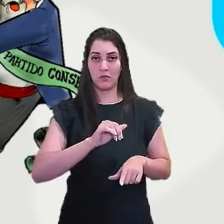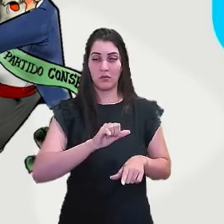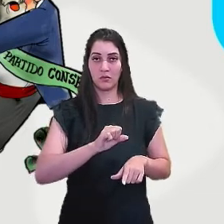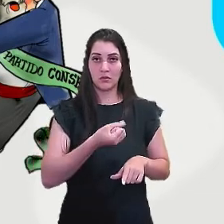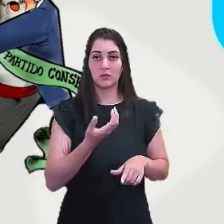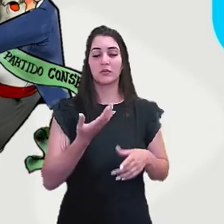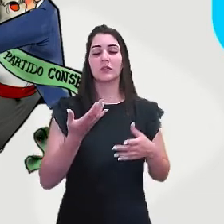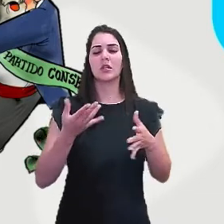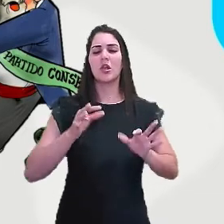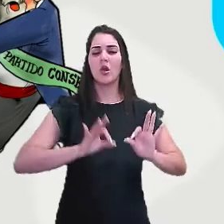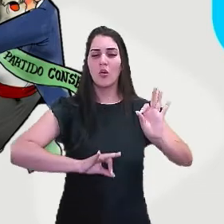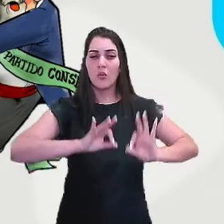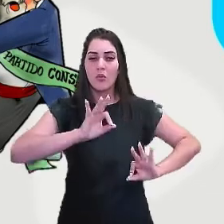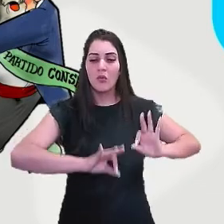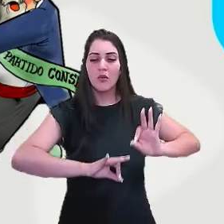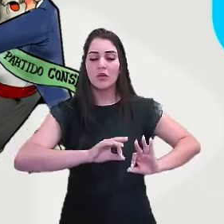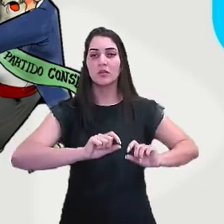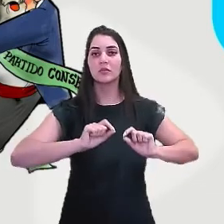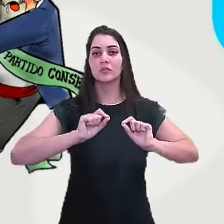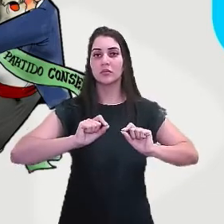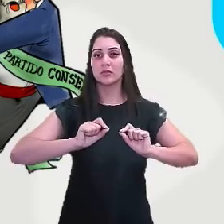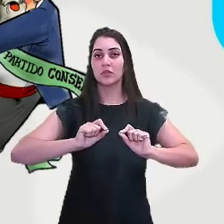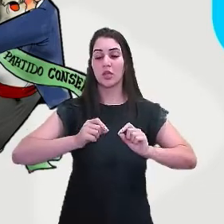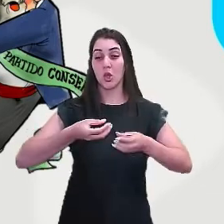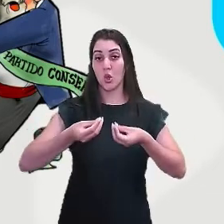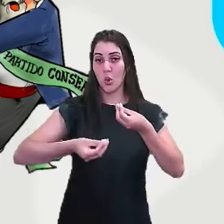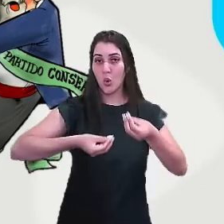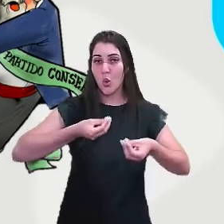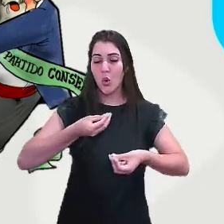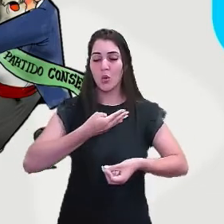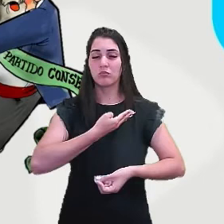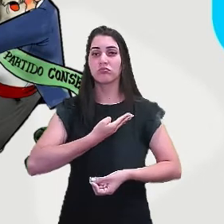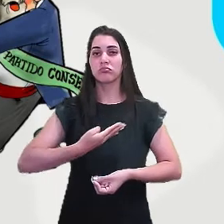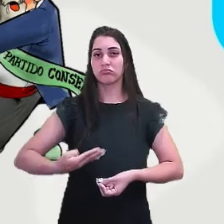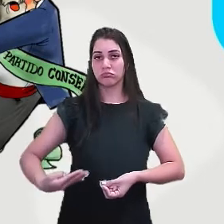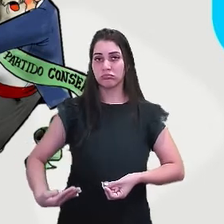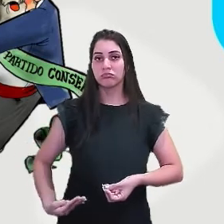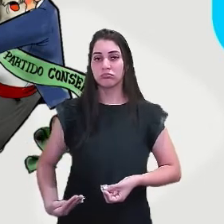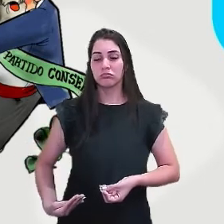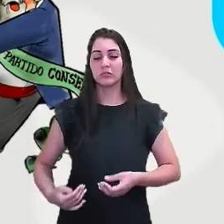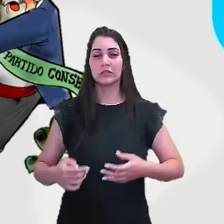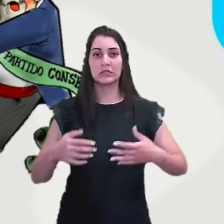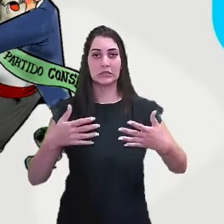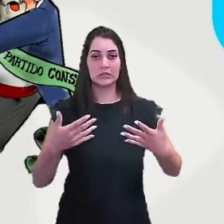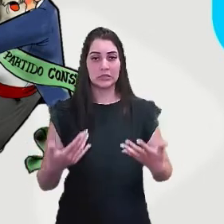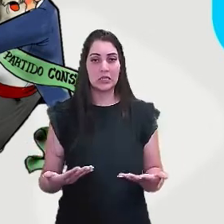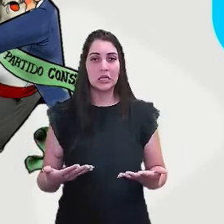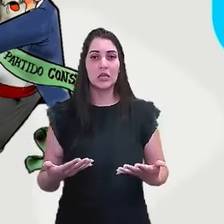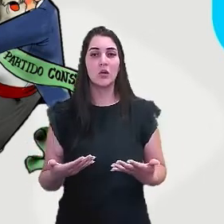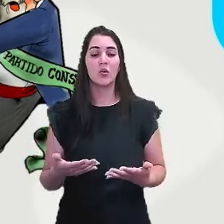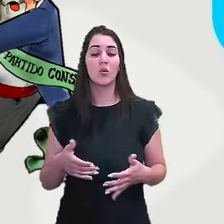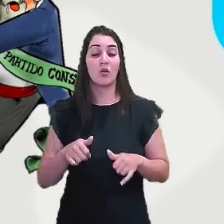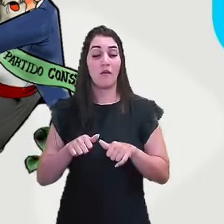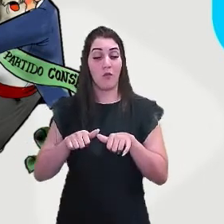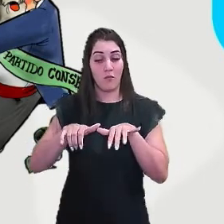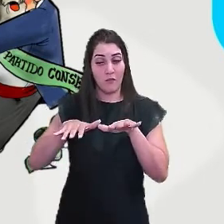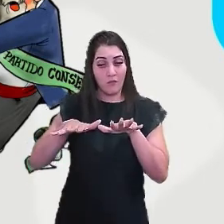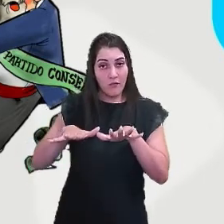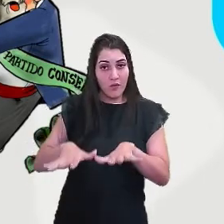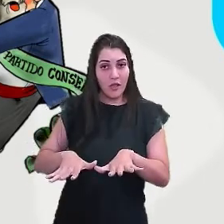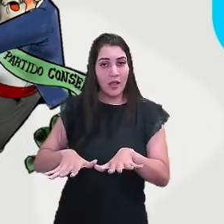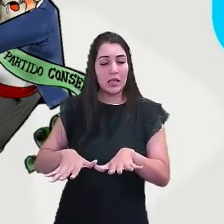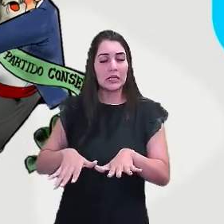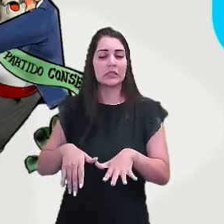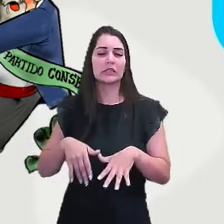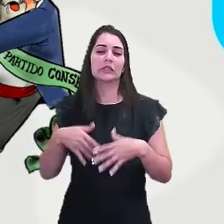estava assim, né, organizado o modo de governar. Então, a estabilidade que tanto